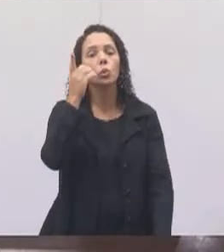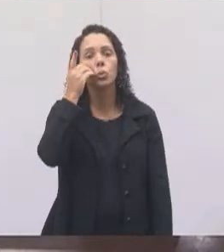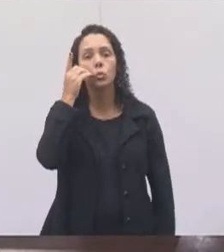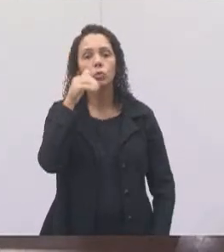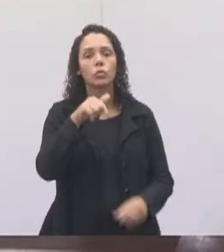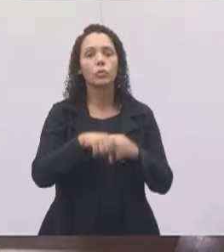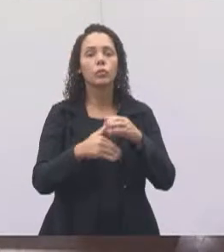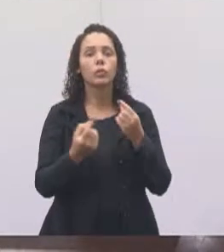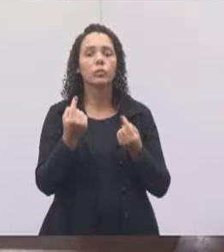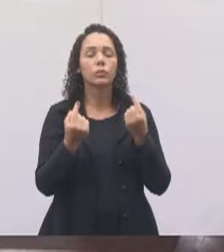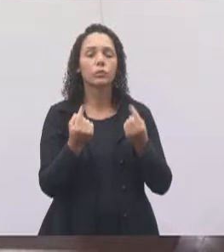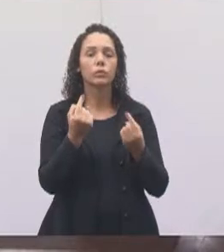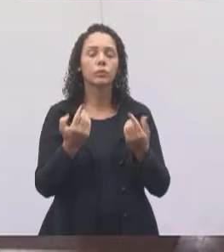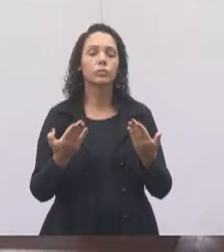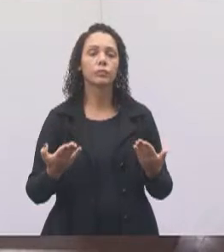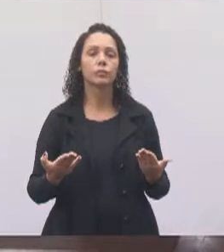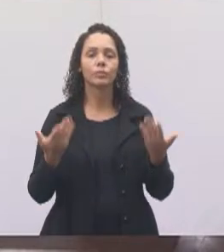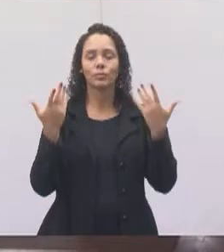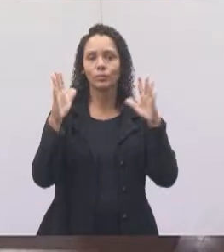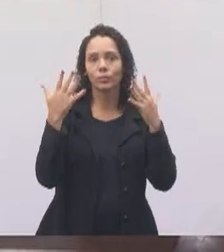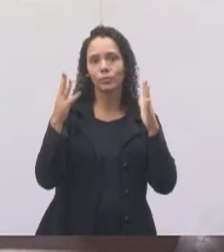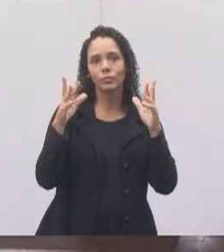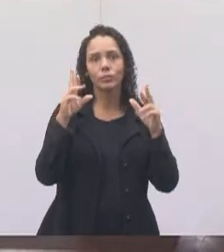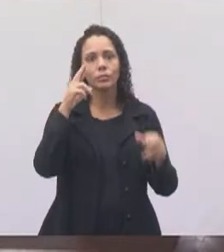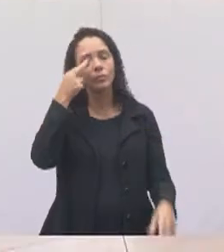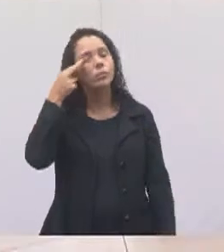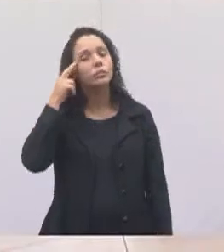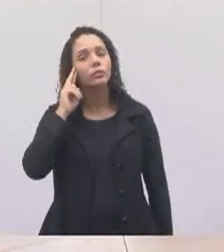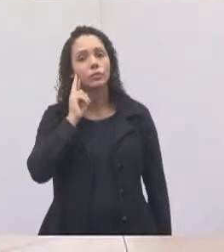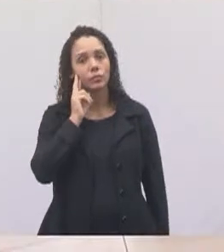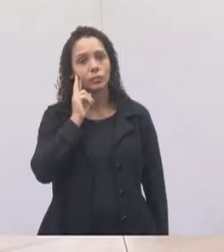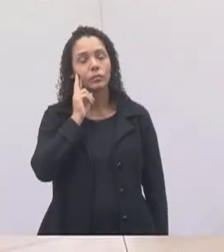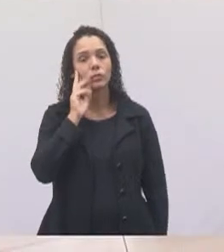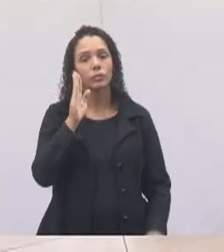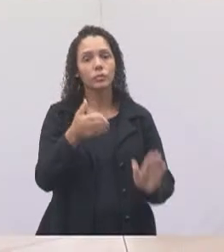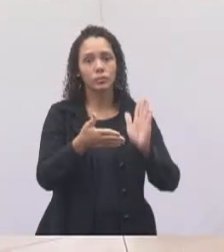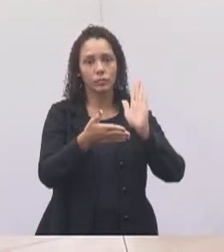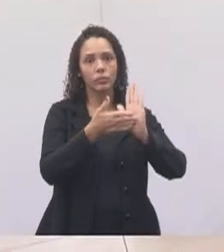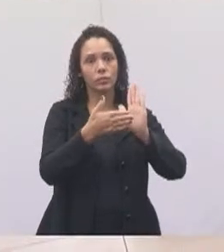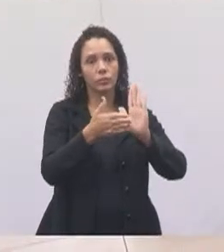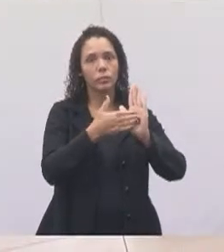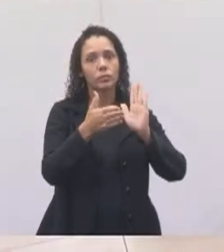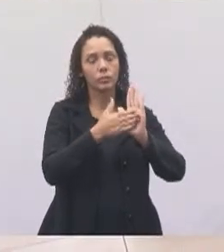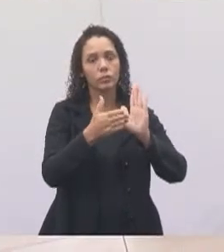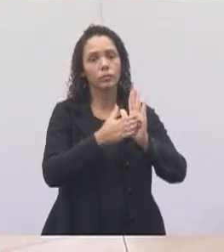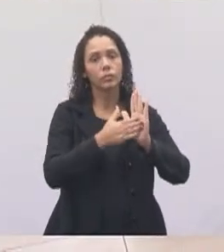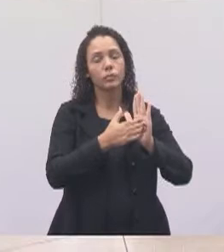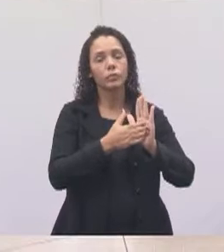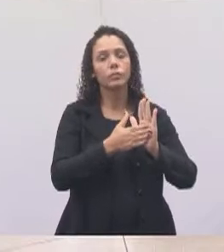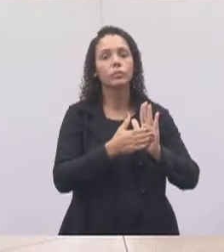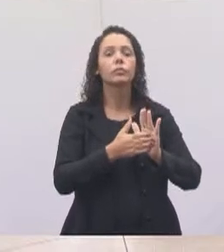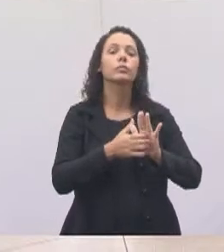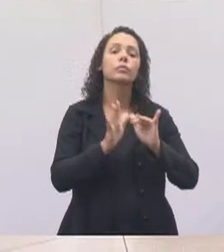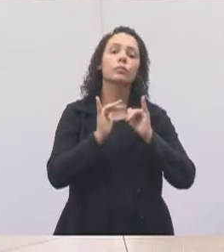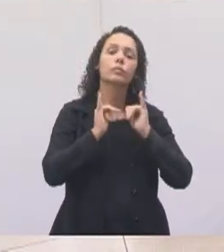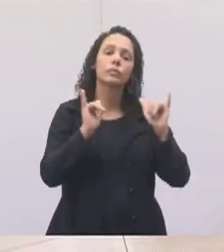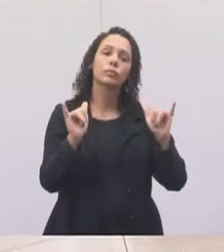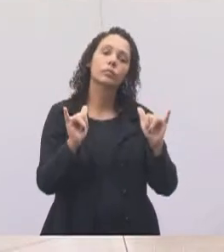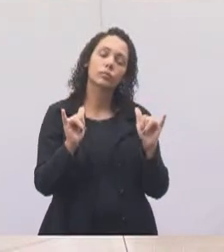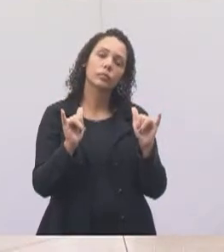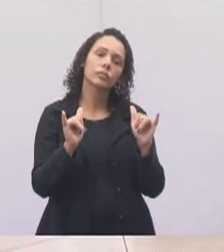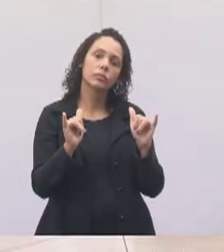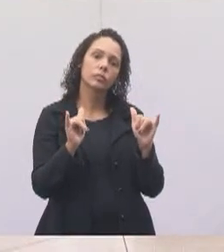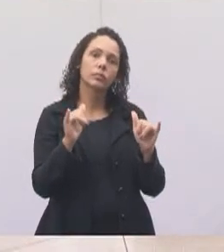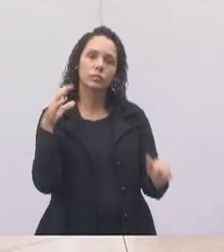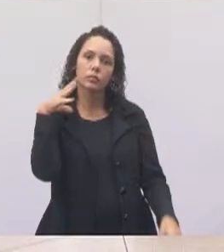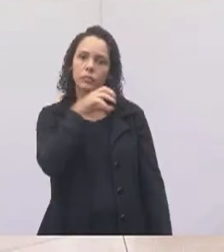Dude? Parabéns, vereador Roninha, pela propositura, né? Gostaria de dizer um